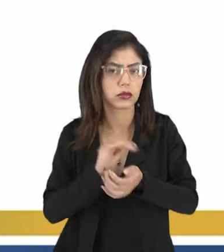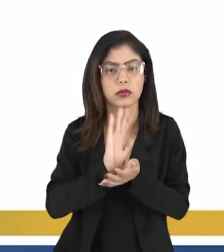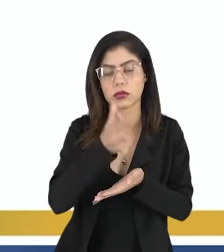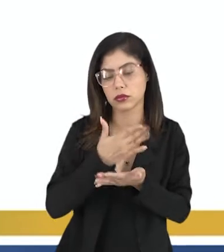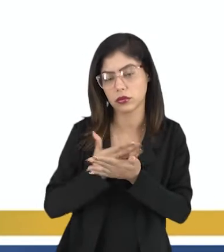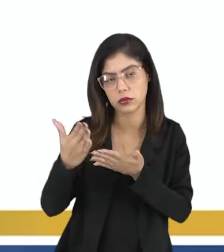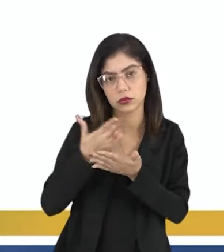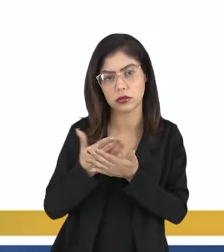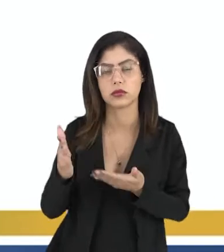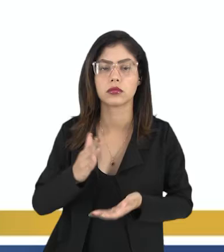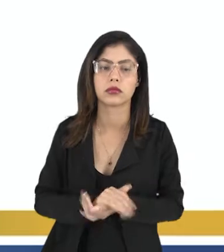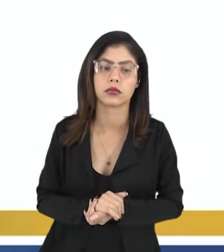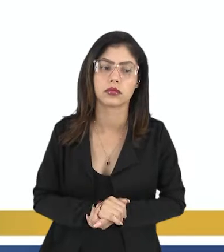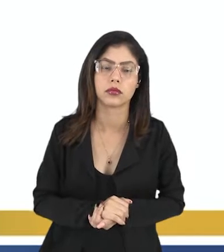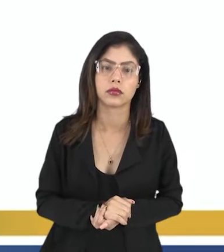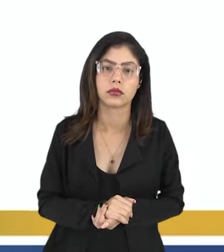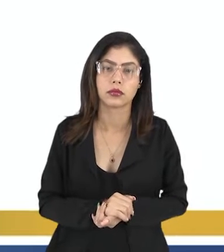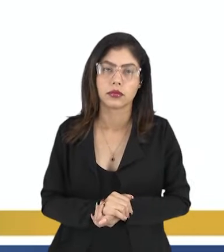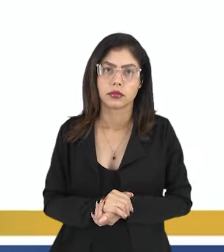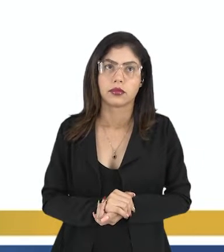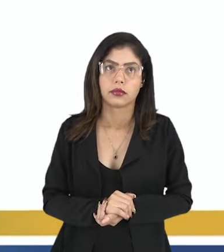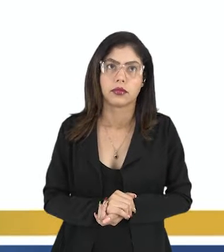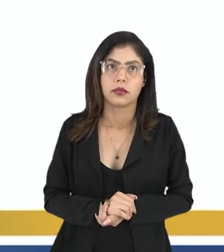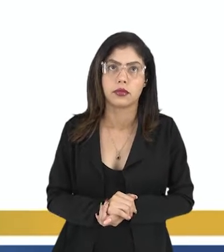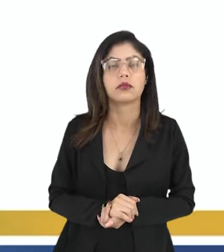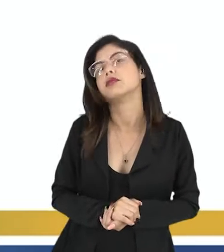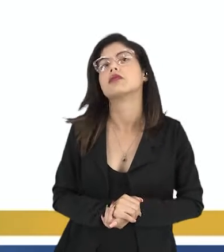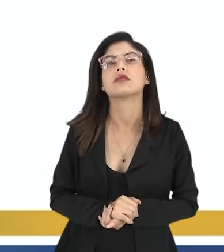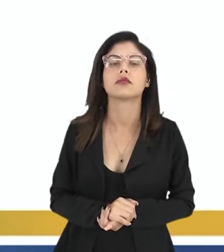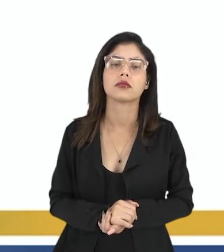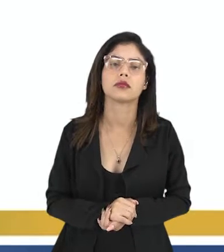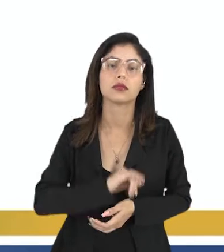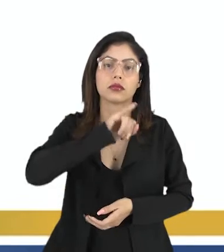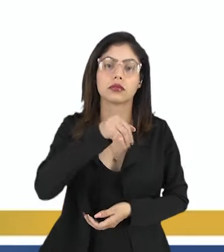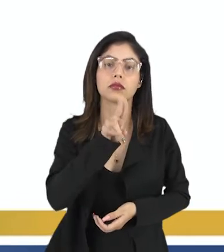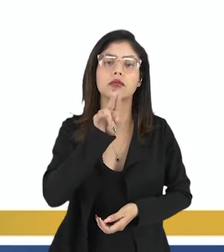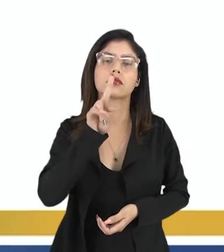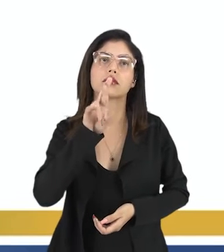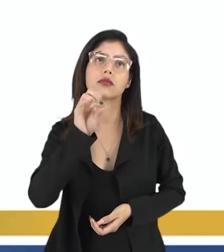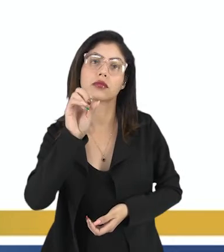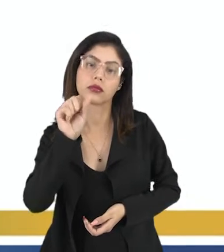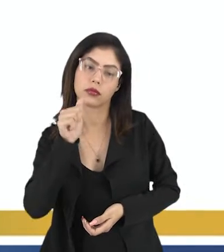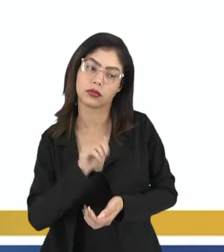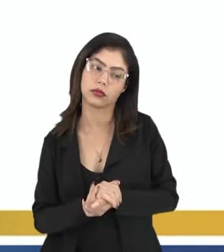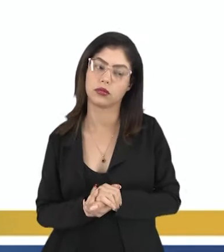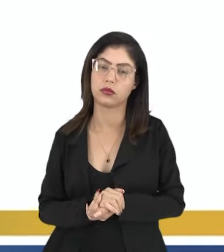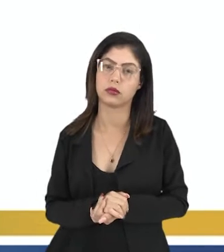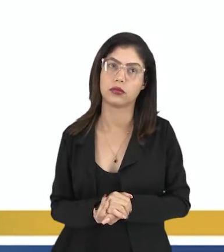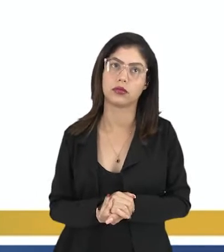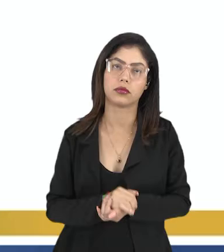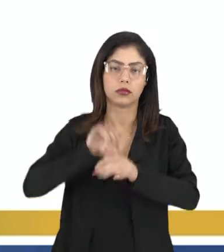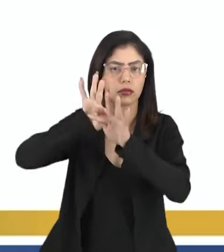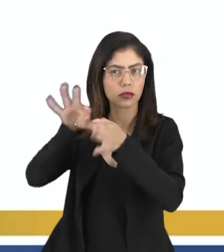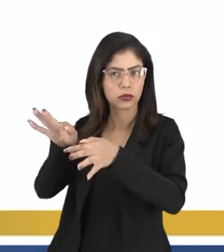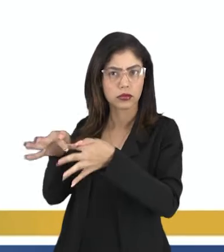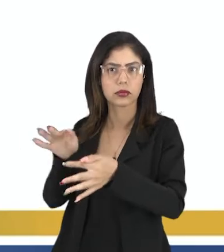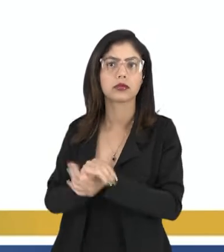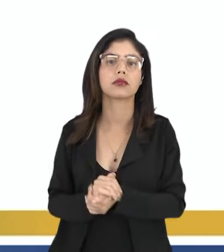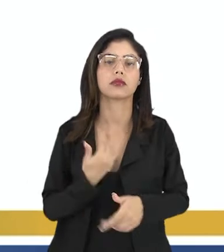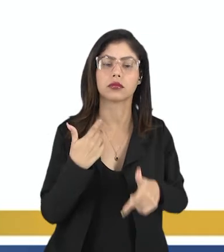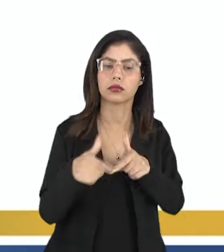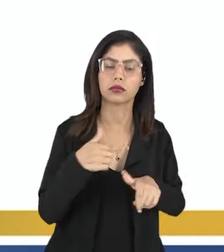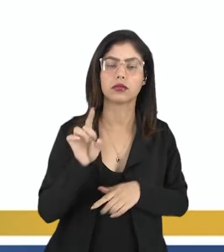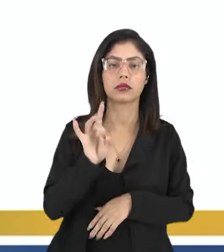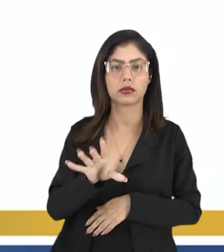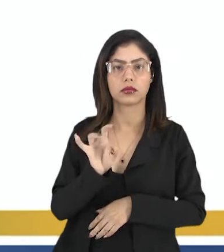no início da definição de juros compostos, que no juro simples você